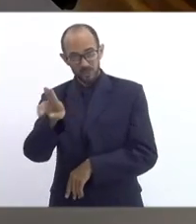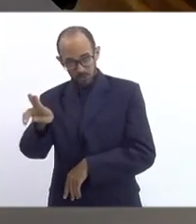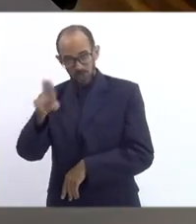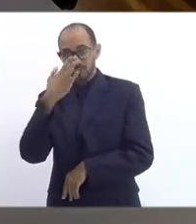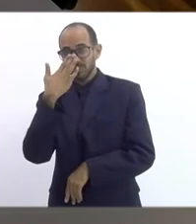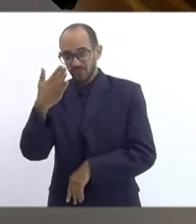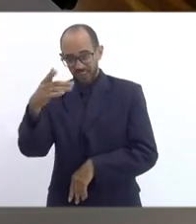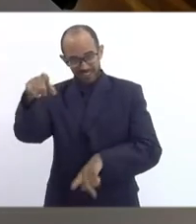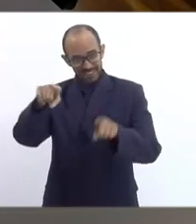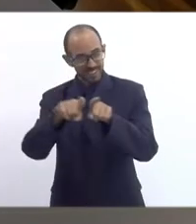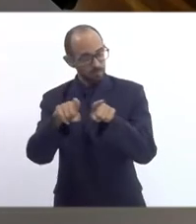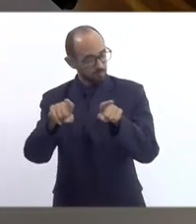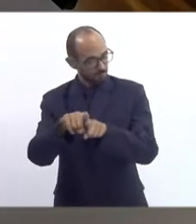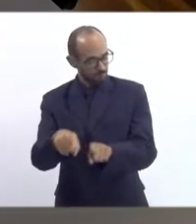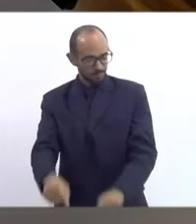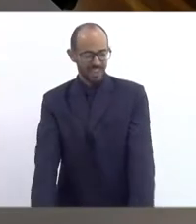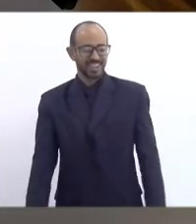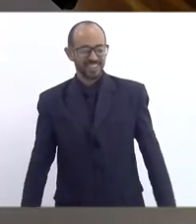É imaterial.